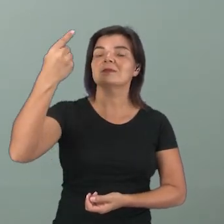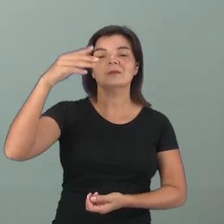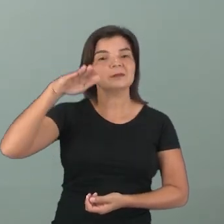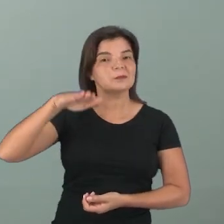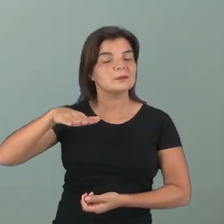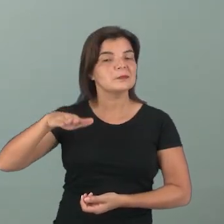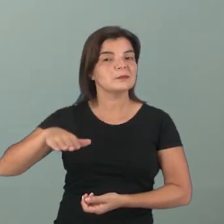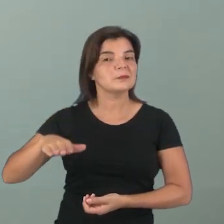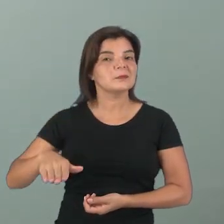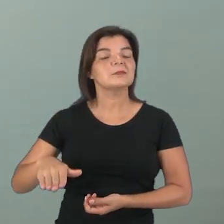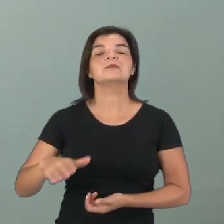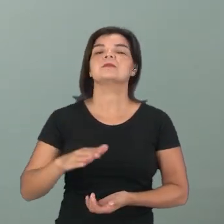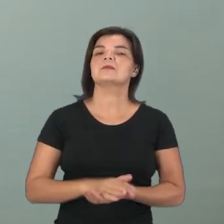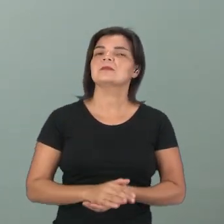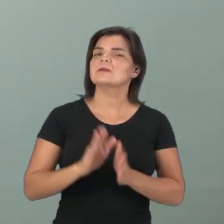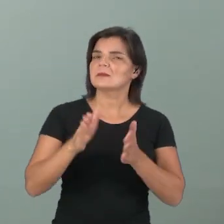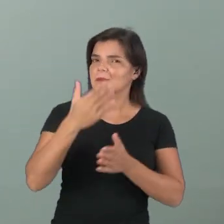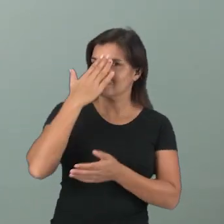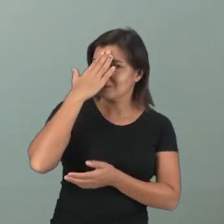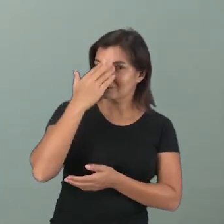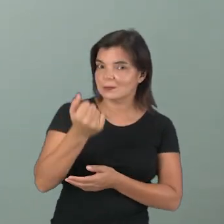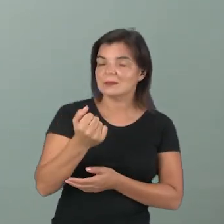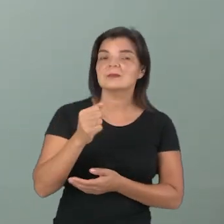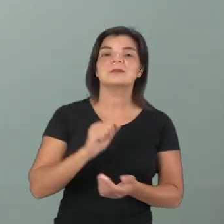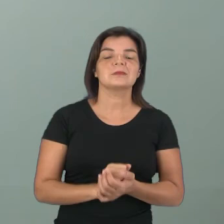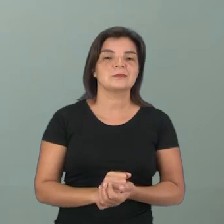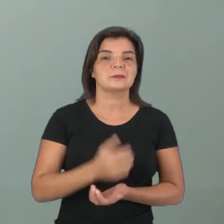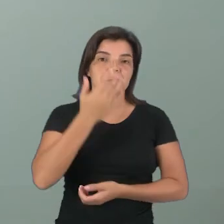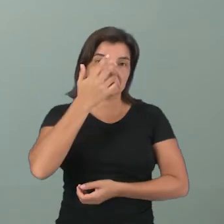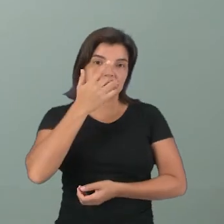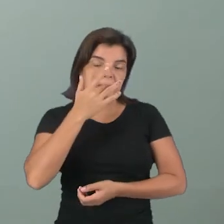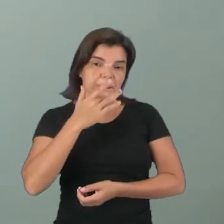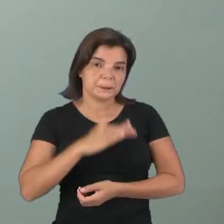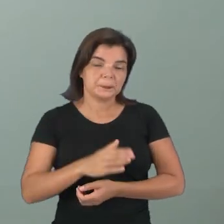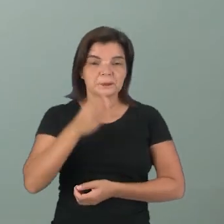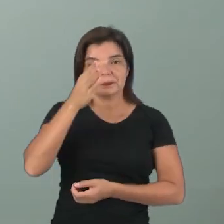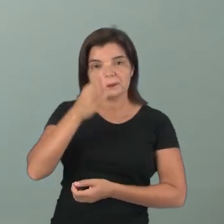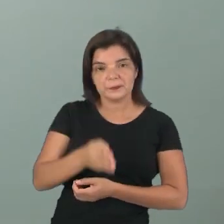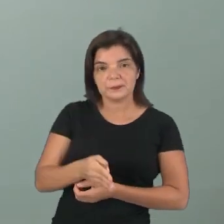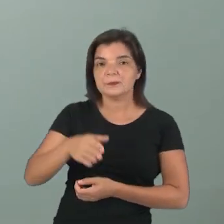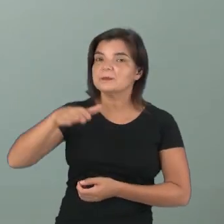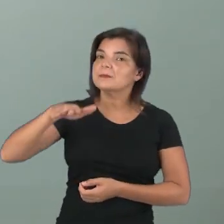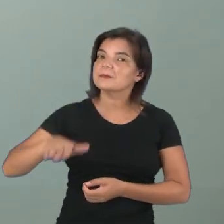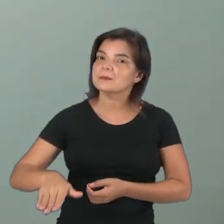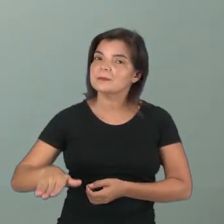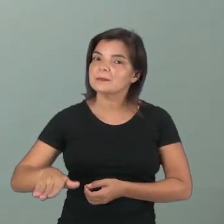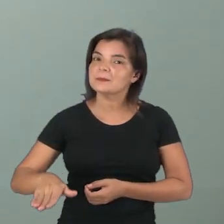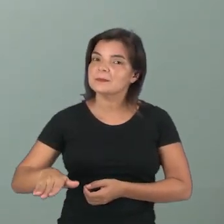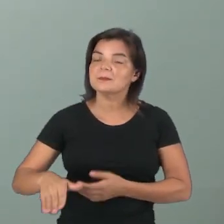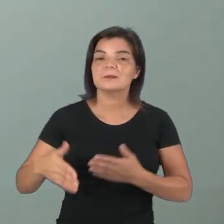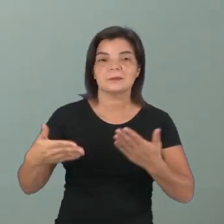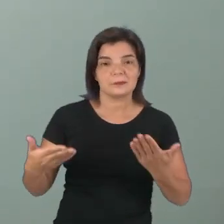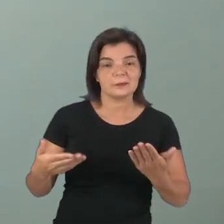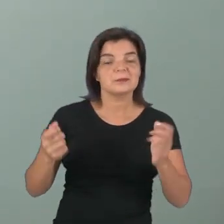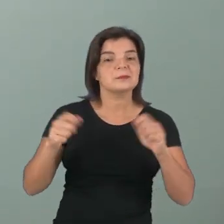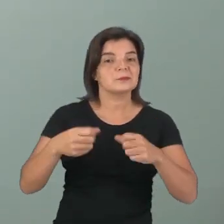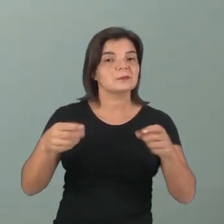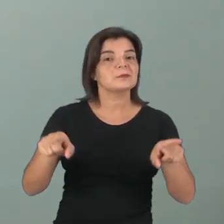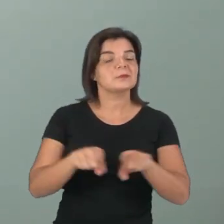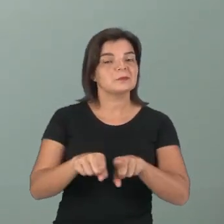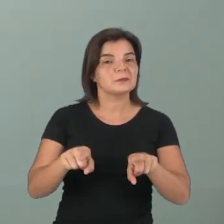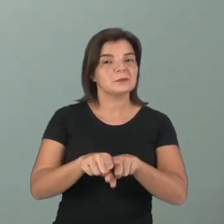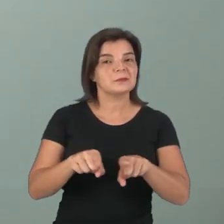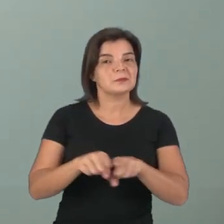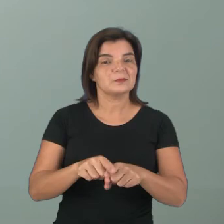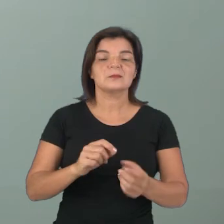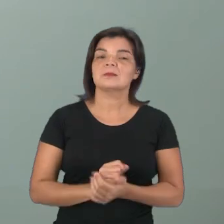mais baixo. Já sabemos que a criança que está no meio é a menor. Então, podemos dizer também